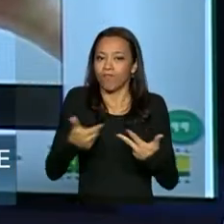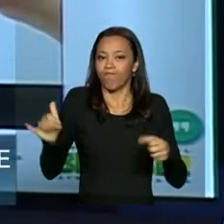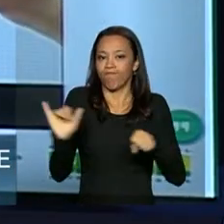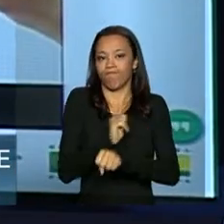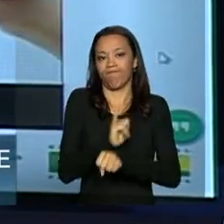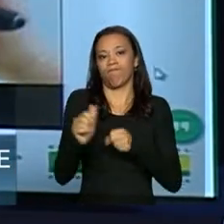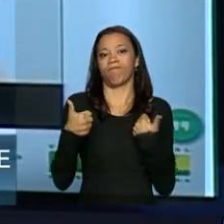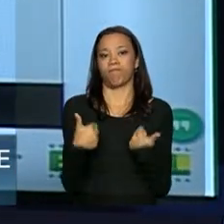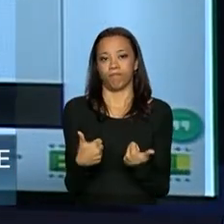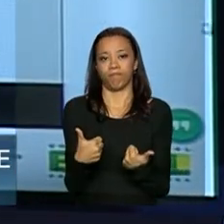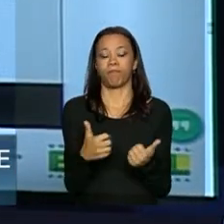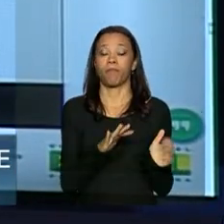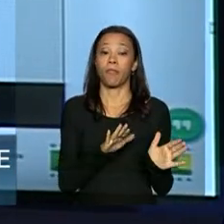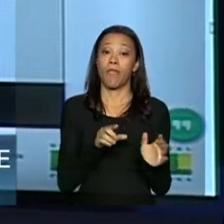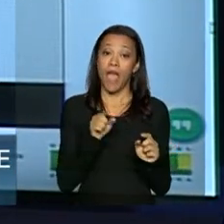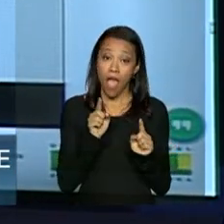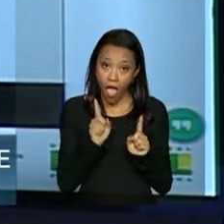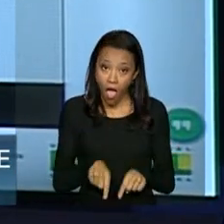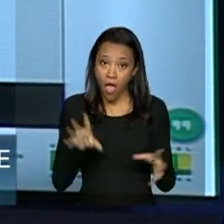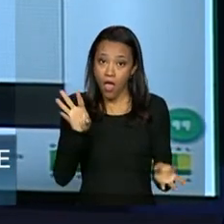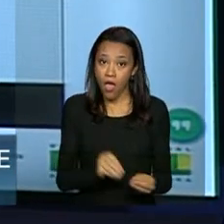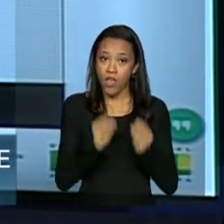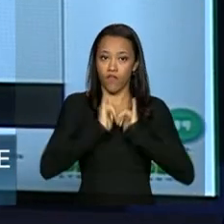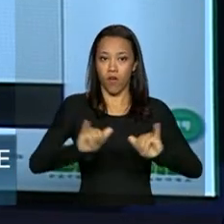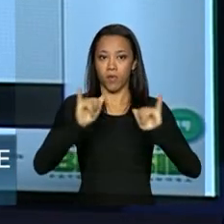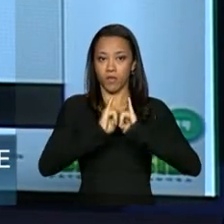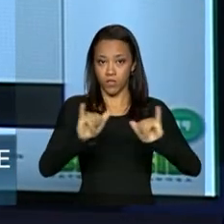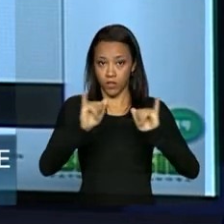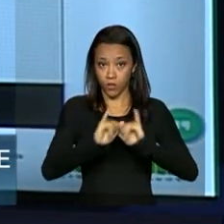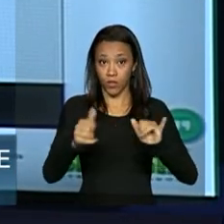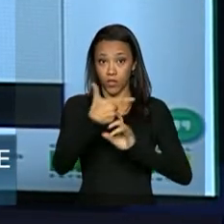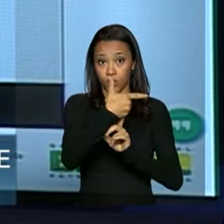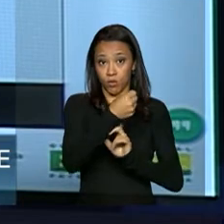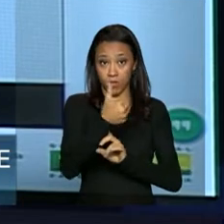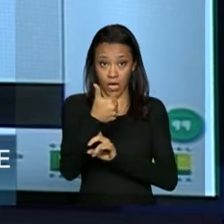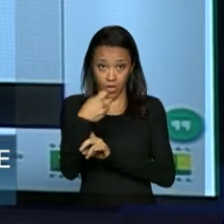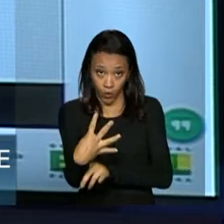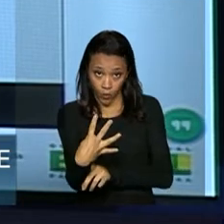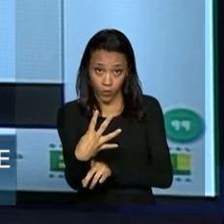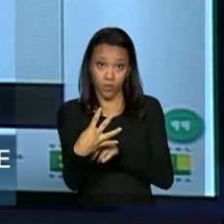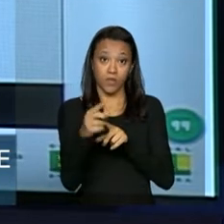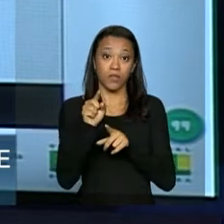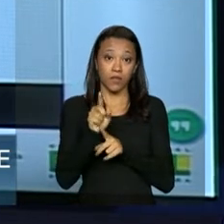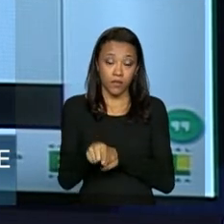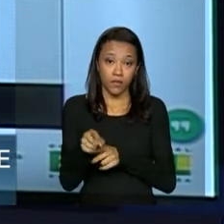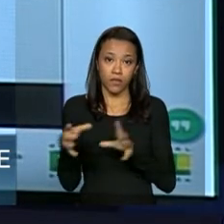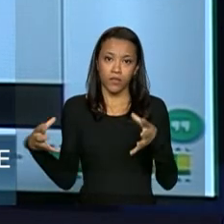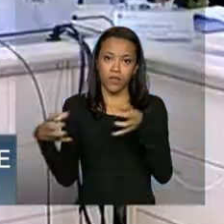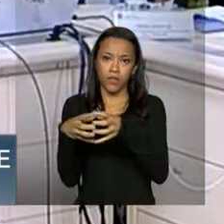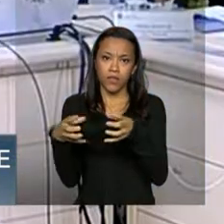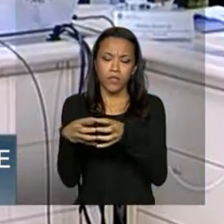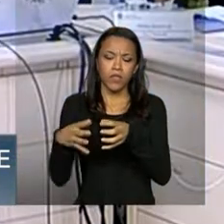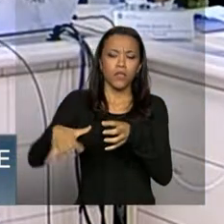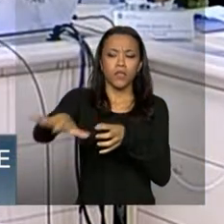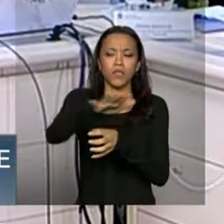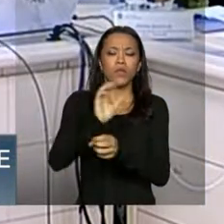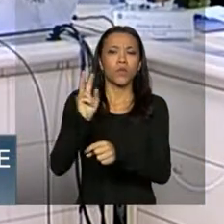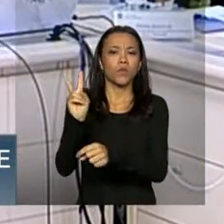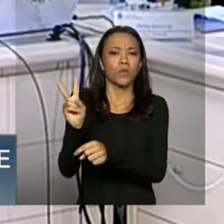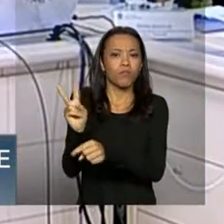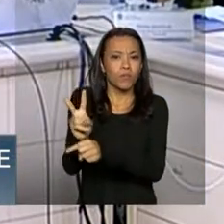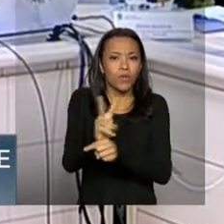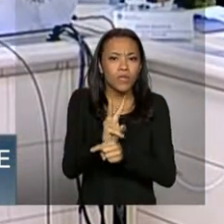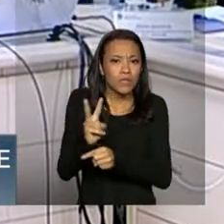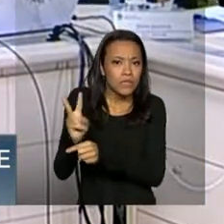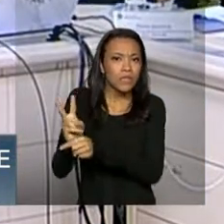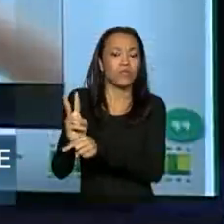São informações do Vigitel 2014. vigilância de fatores de risco e proteção para